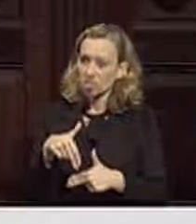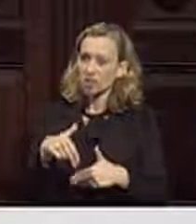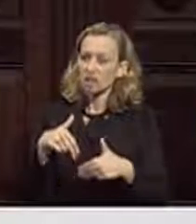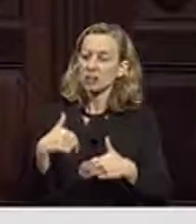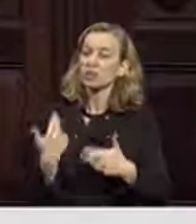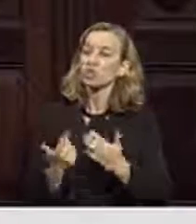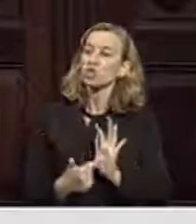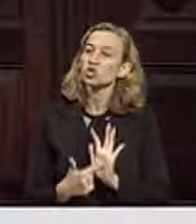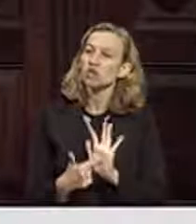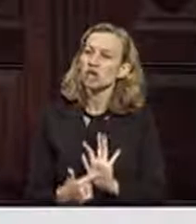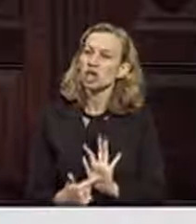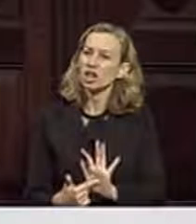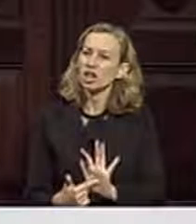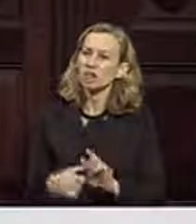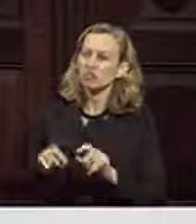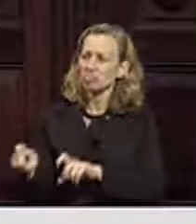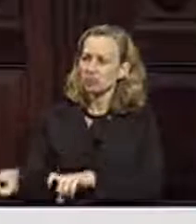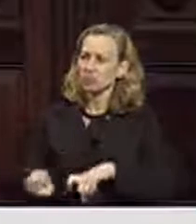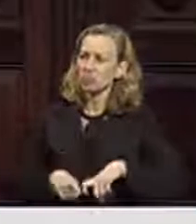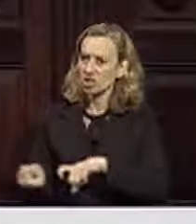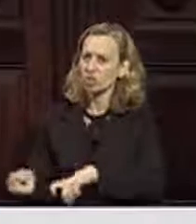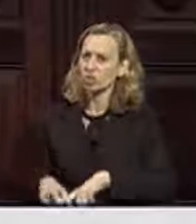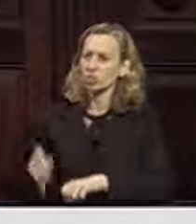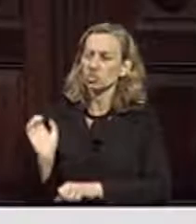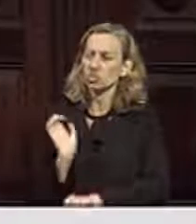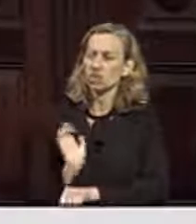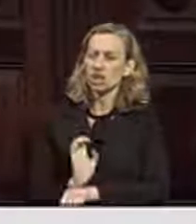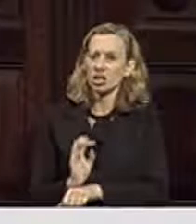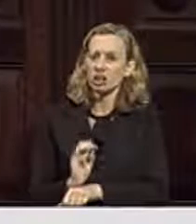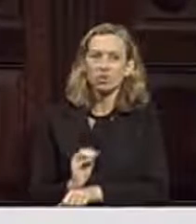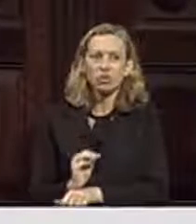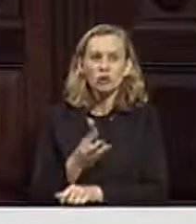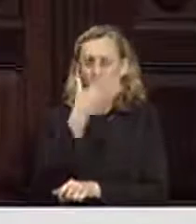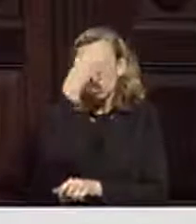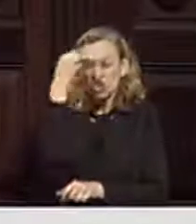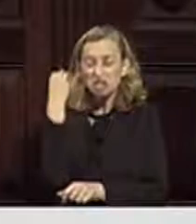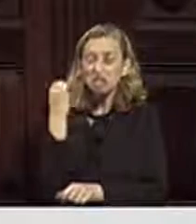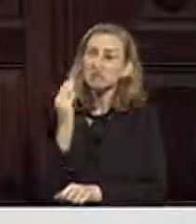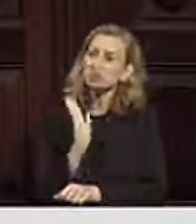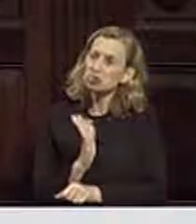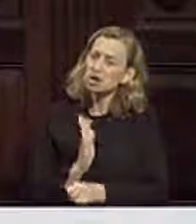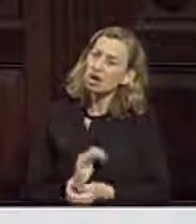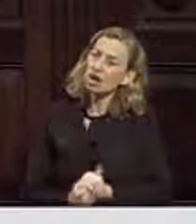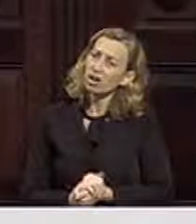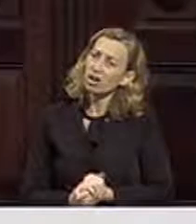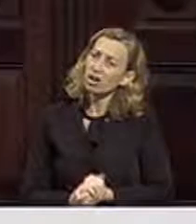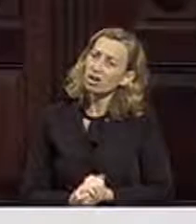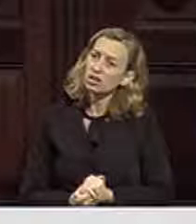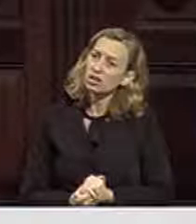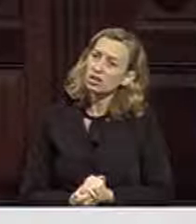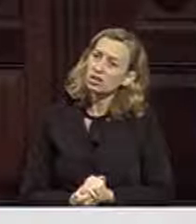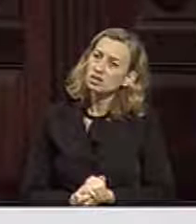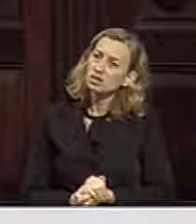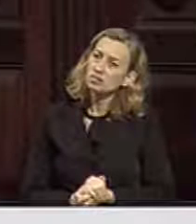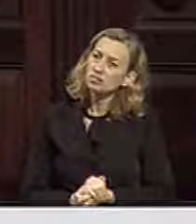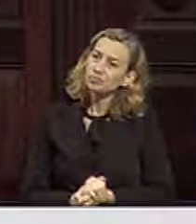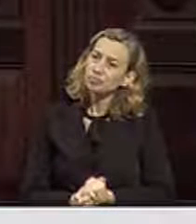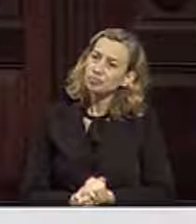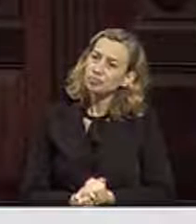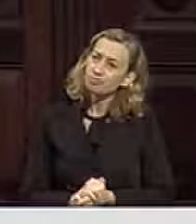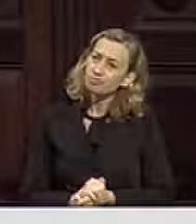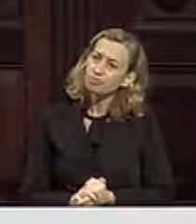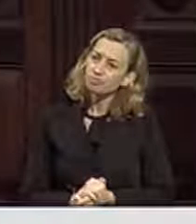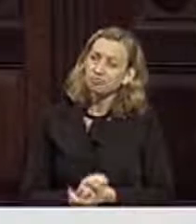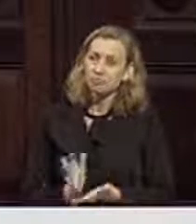Estado. O interior do Estado nunca foi tão esquecido. E isso é evidente quando a gente passa por